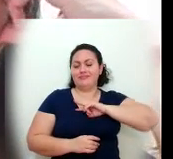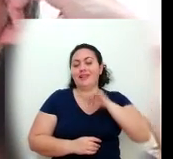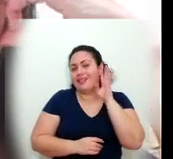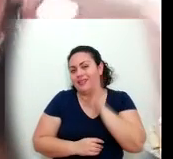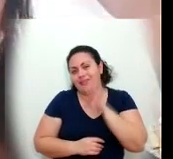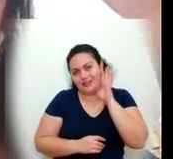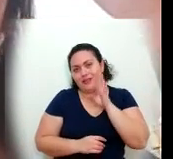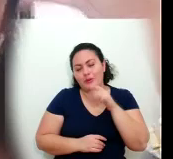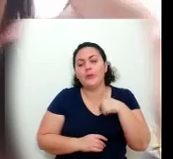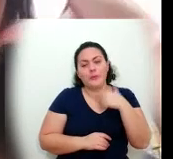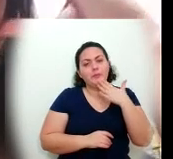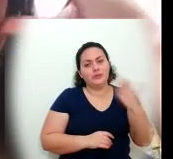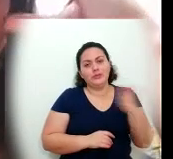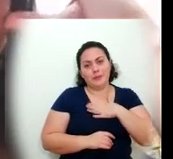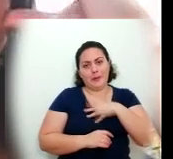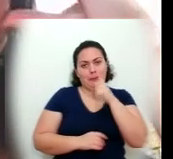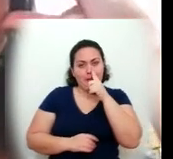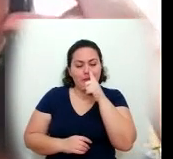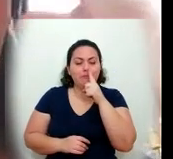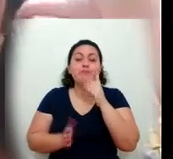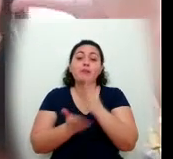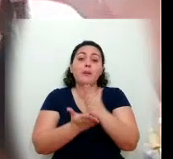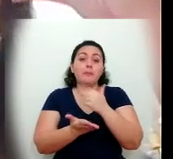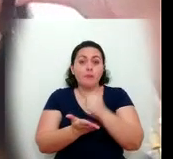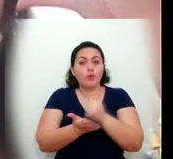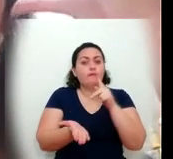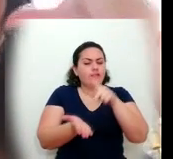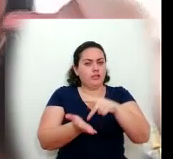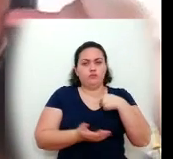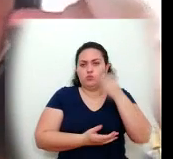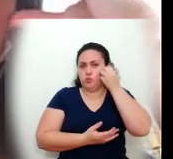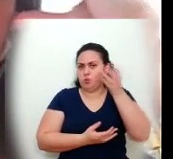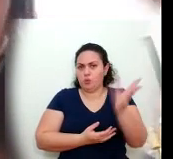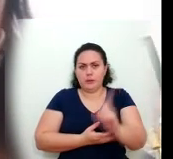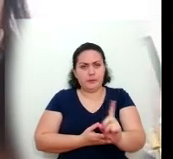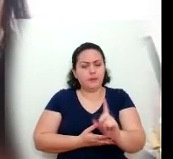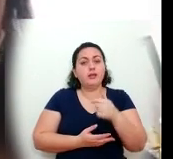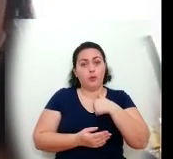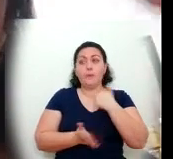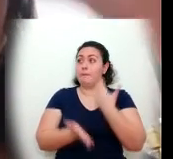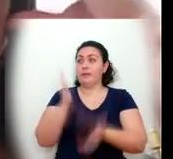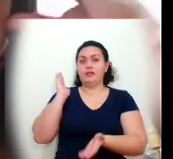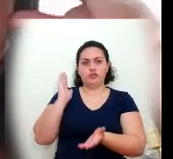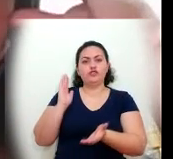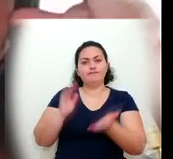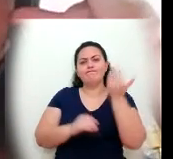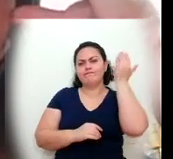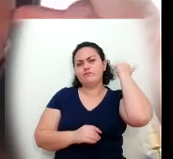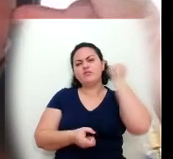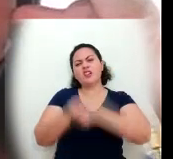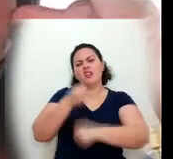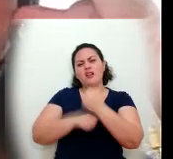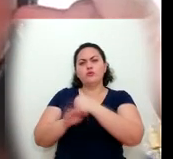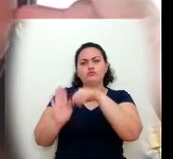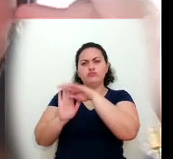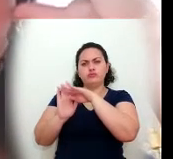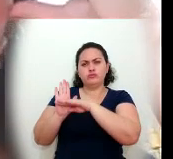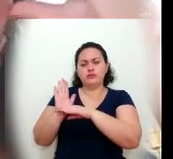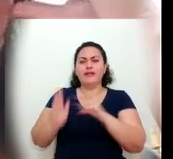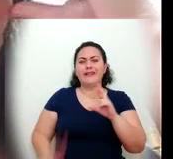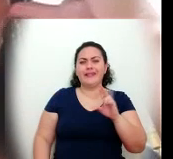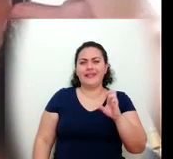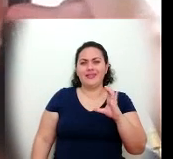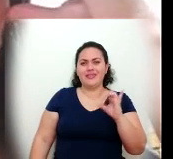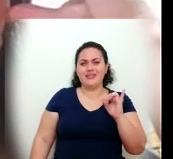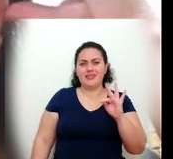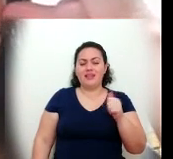legal. Eu pedi pra minha mãe uma receita de um bolo que eu realmente não lembrava, na verdade eu perdi essa receita uns anos atrás, e era um bolo que ela fazia quando eu